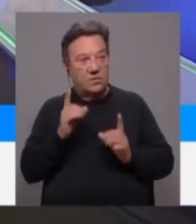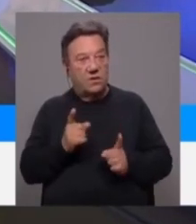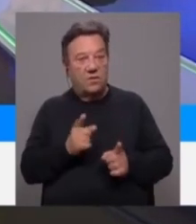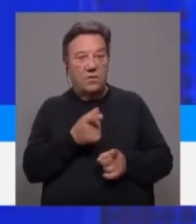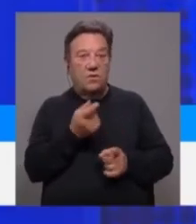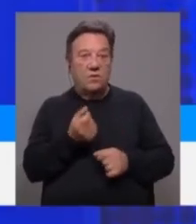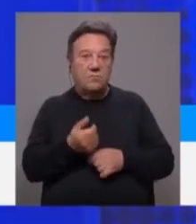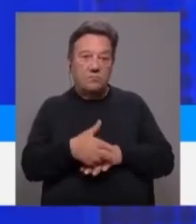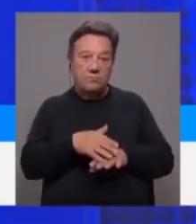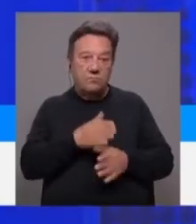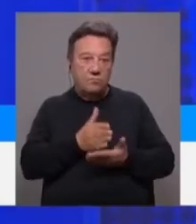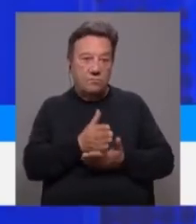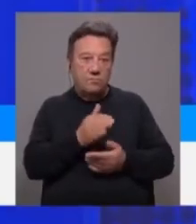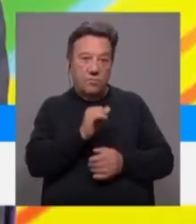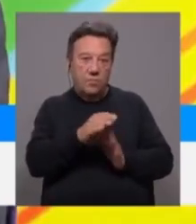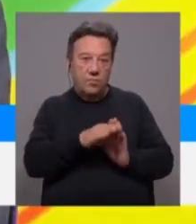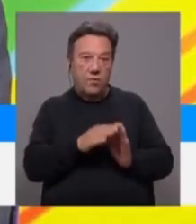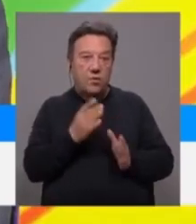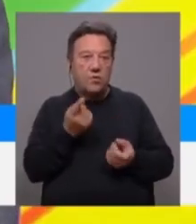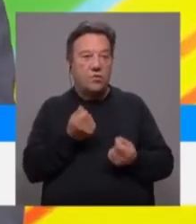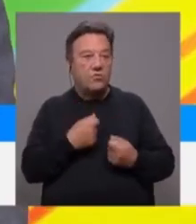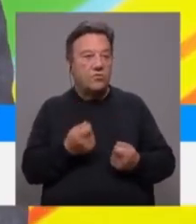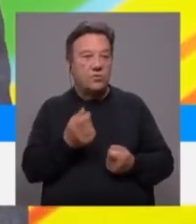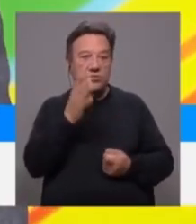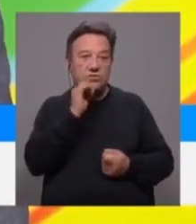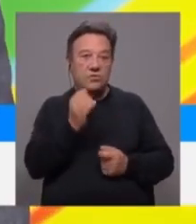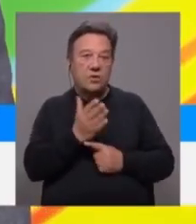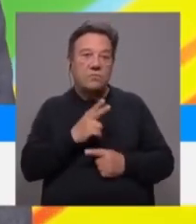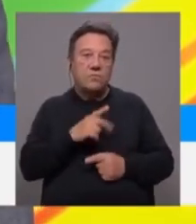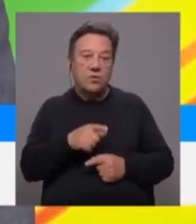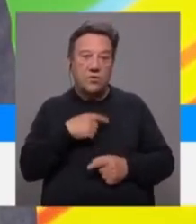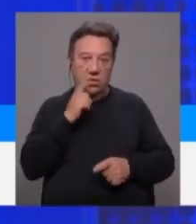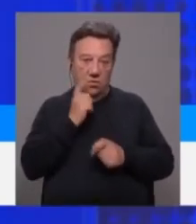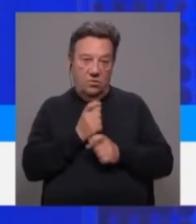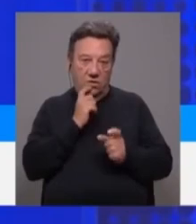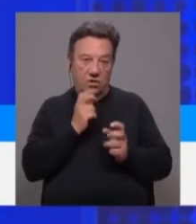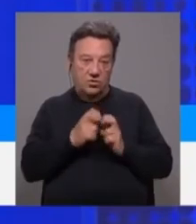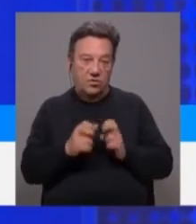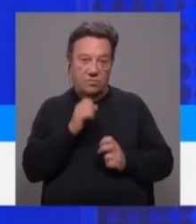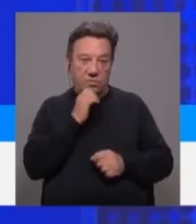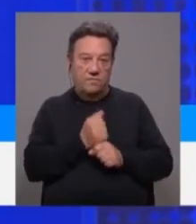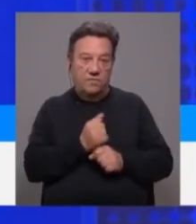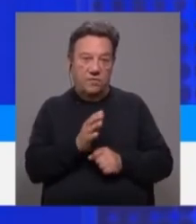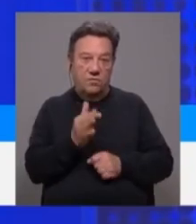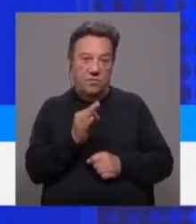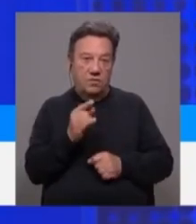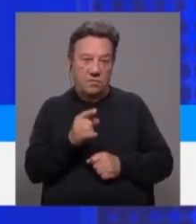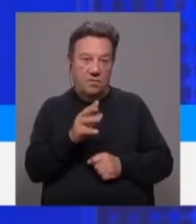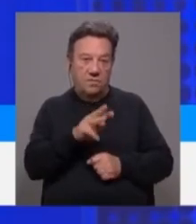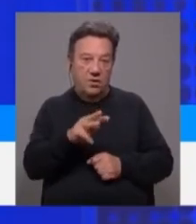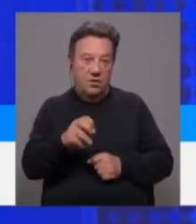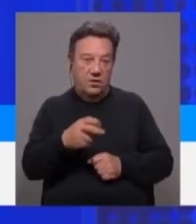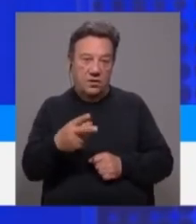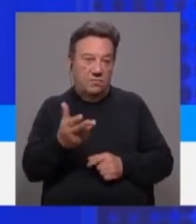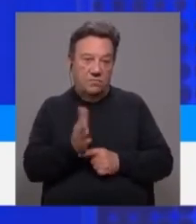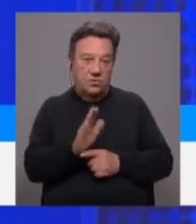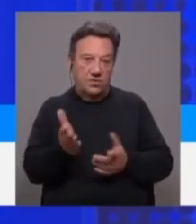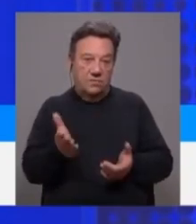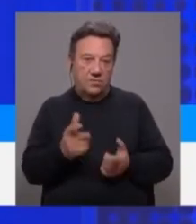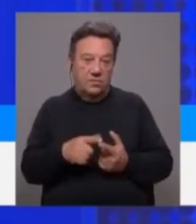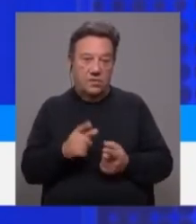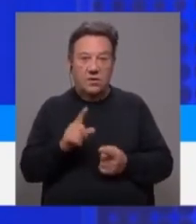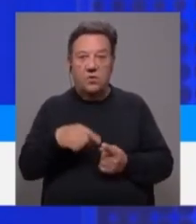diga de cortar essa parte do vosso programa quando é que custaria ao estado nós controlamos energia seria possível fazer o cocô é de Euros por